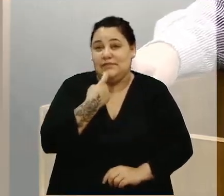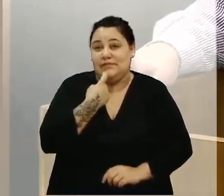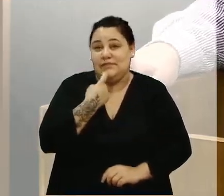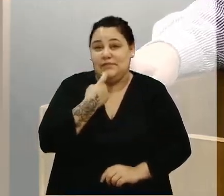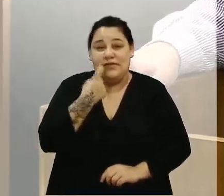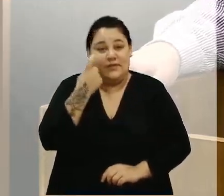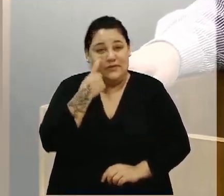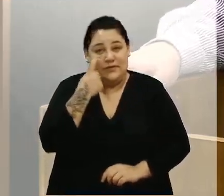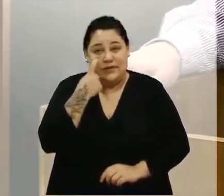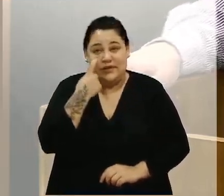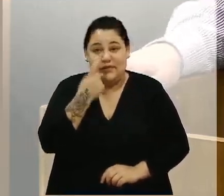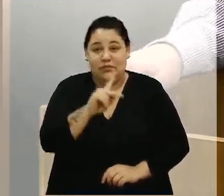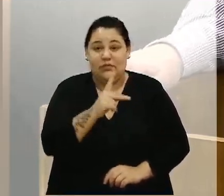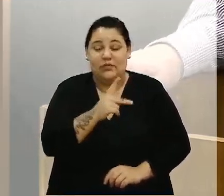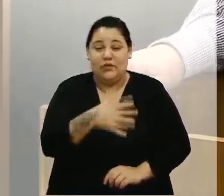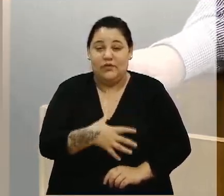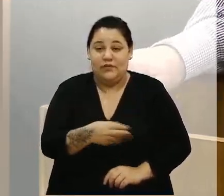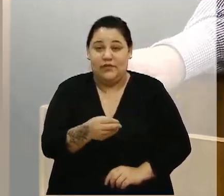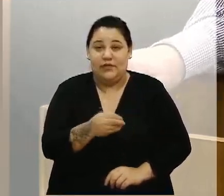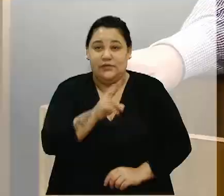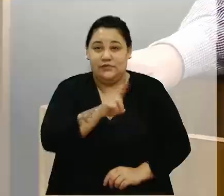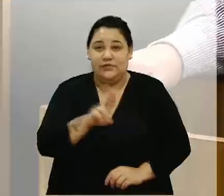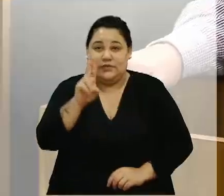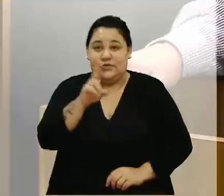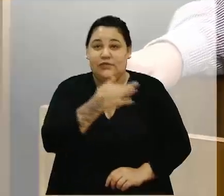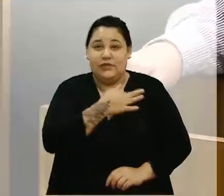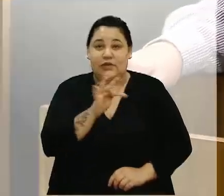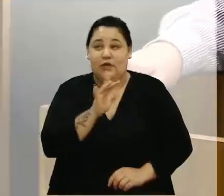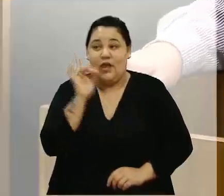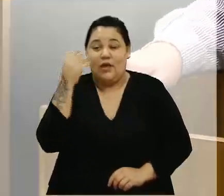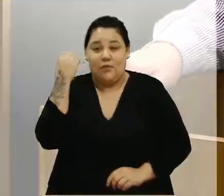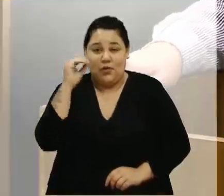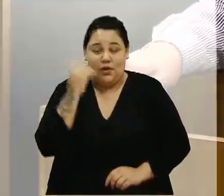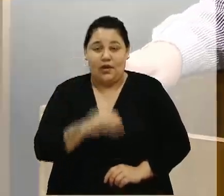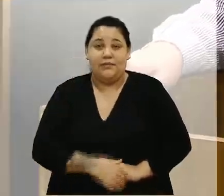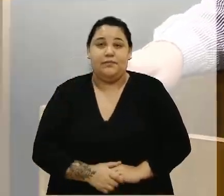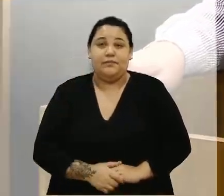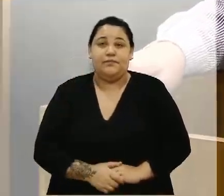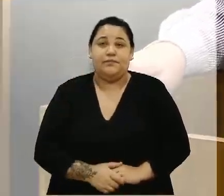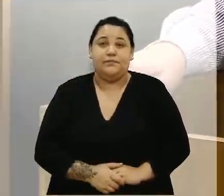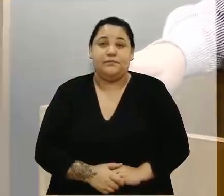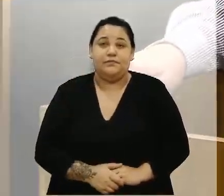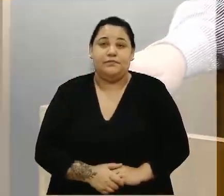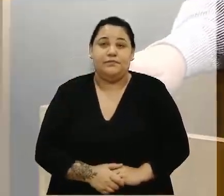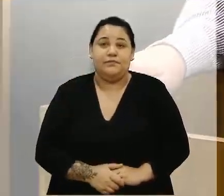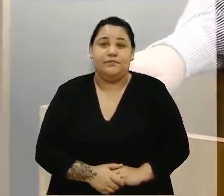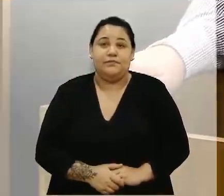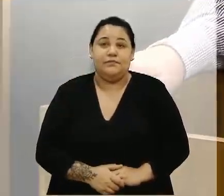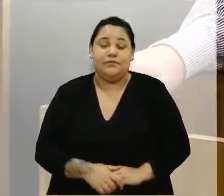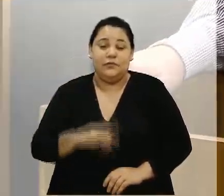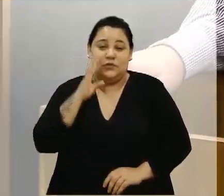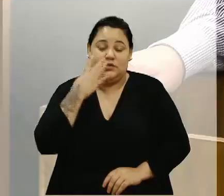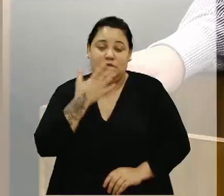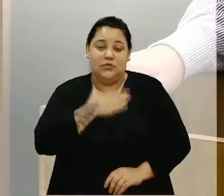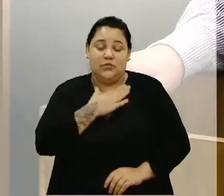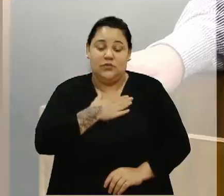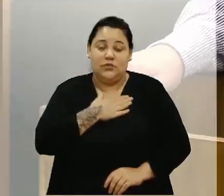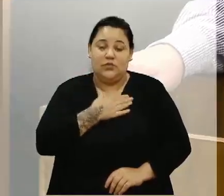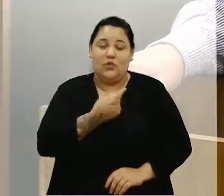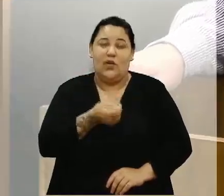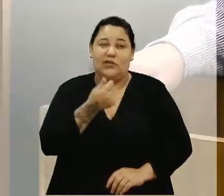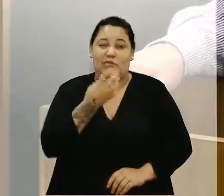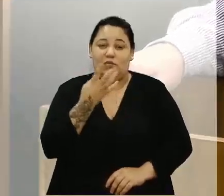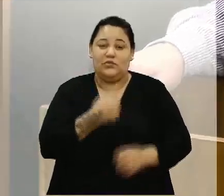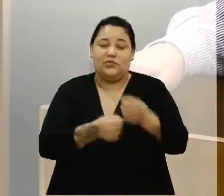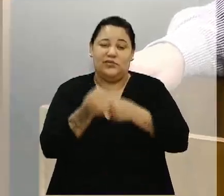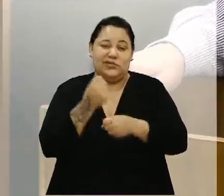situação da sua filha que está estudando na Universidade Federal lá em Porto Alegre. Isso aconteceu comigo com quase 4 anos lá em Porto Alegre.